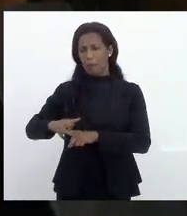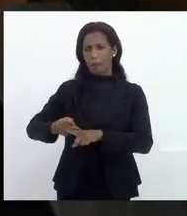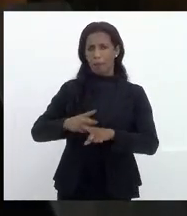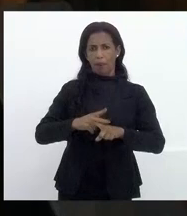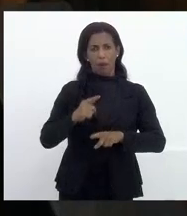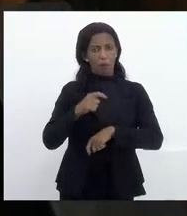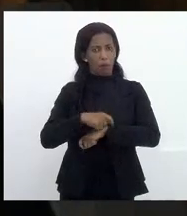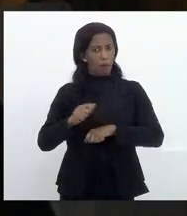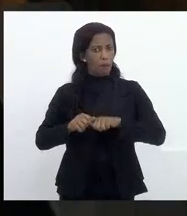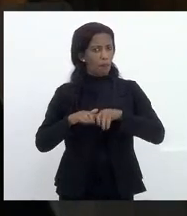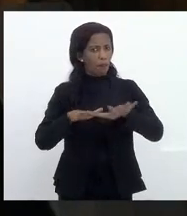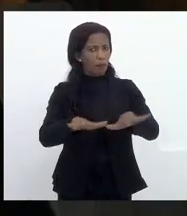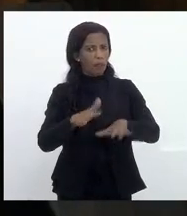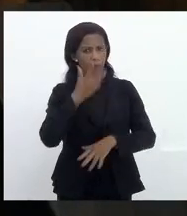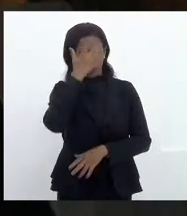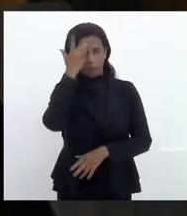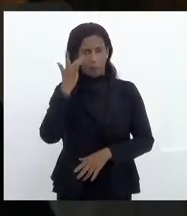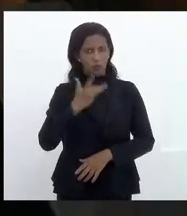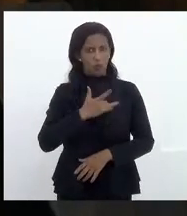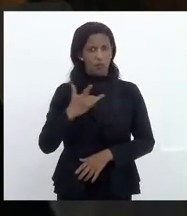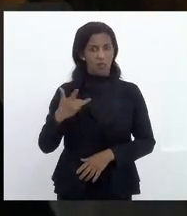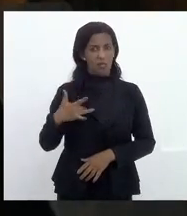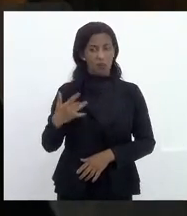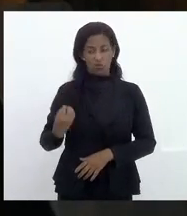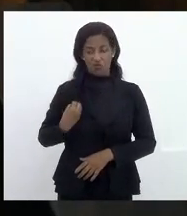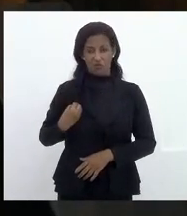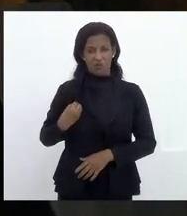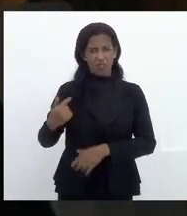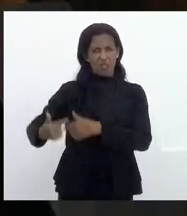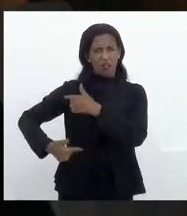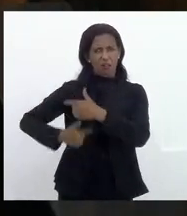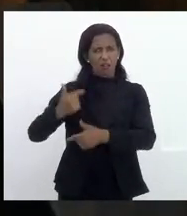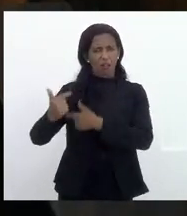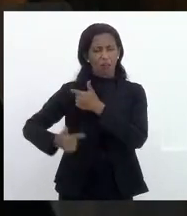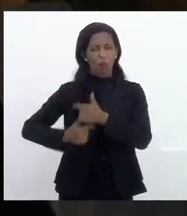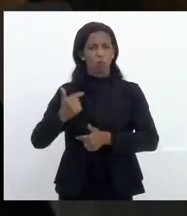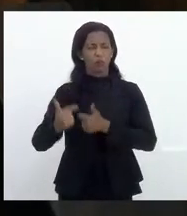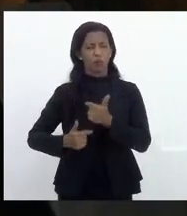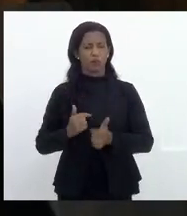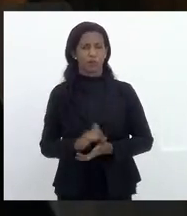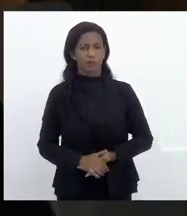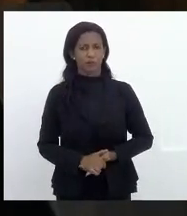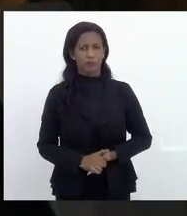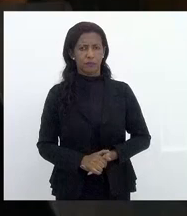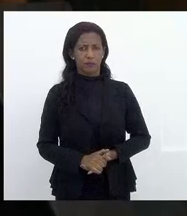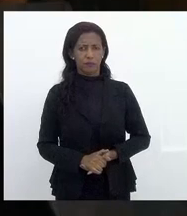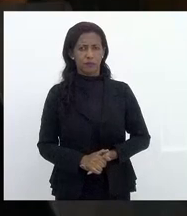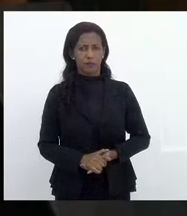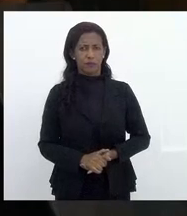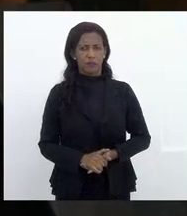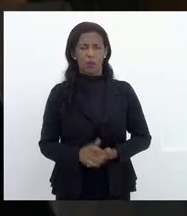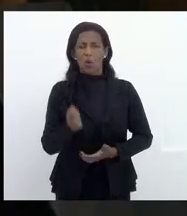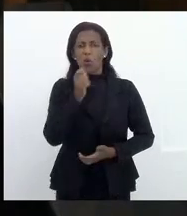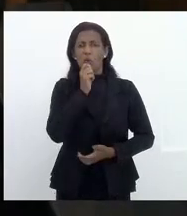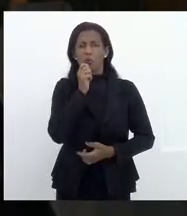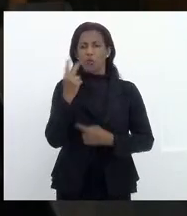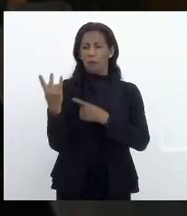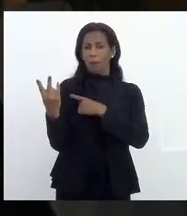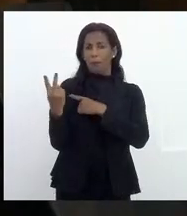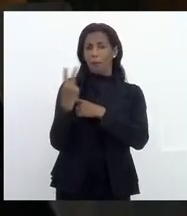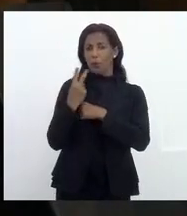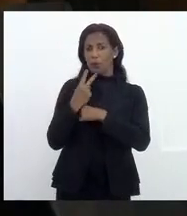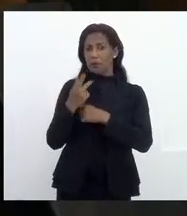comédia pandemia pessoas da saúde dela sua vida estão dando que você quer tinha aqui para minha proteção